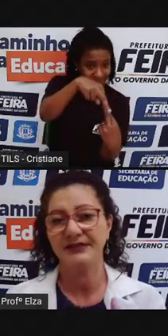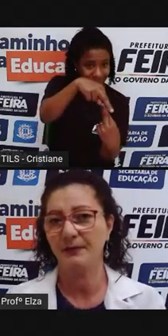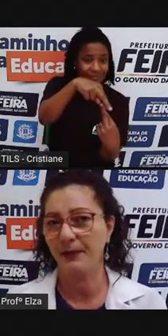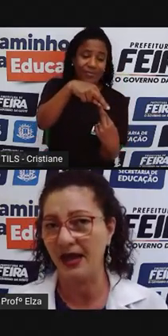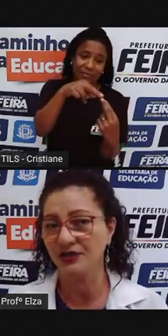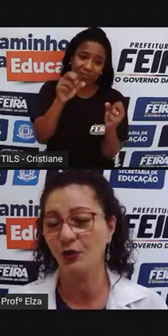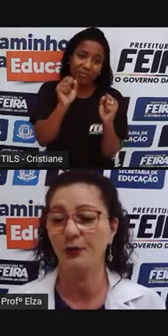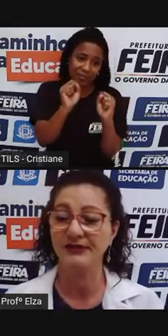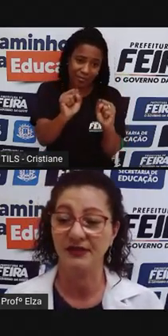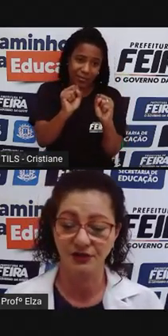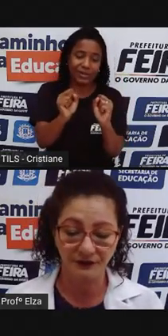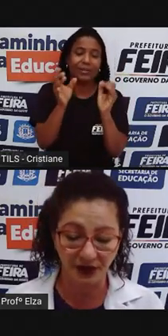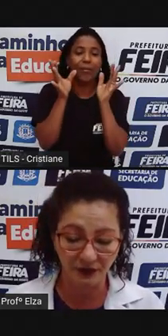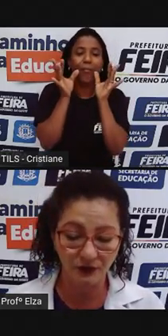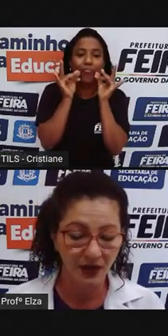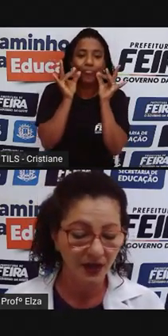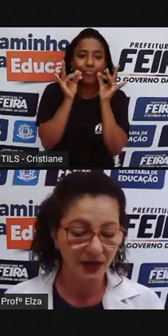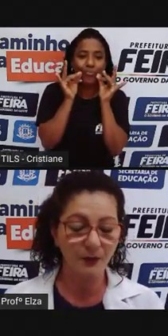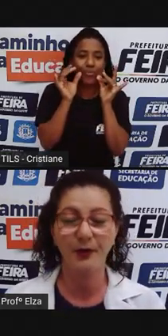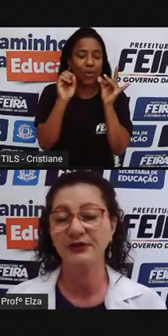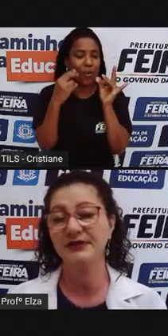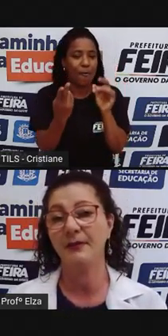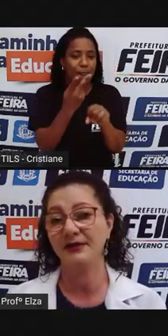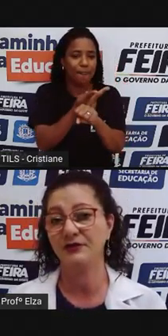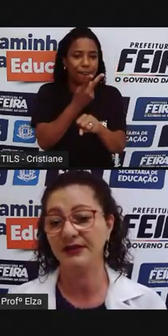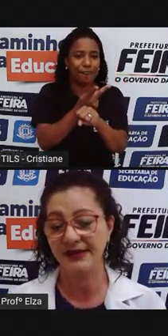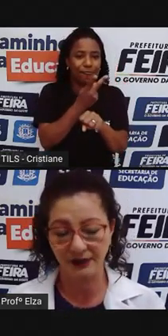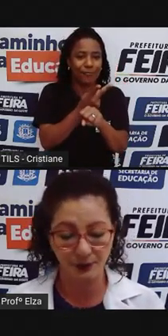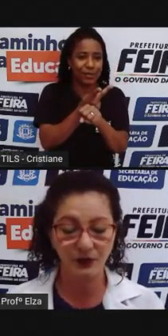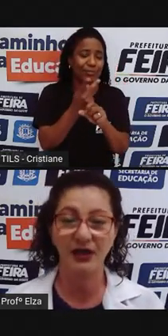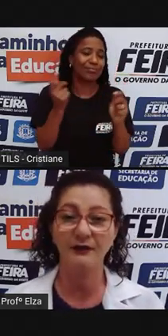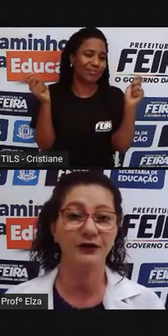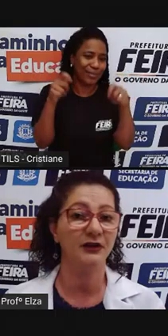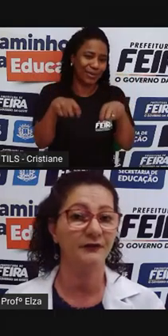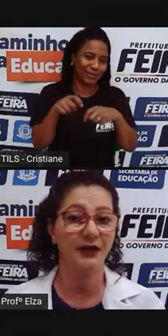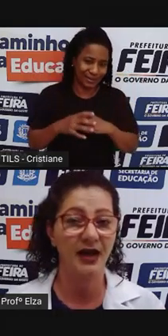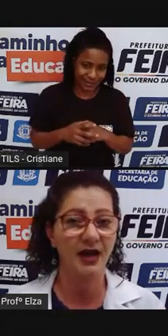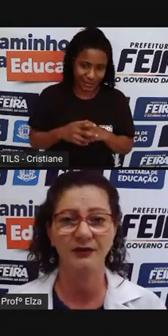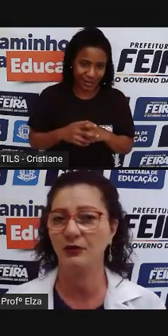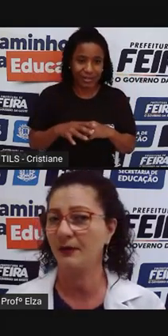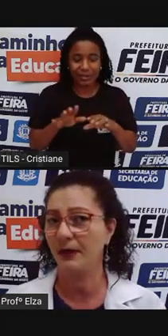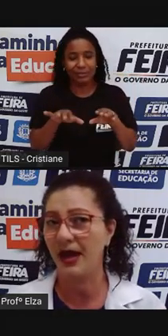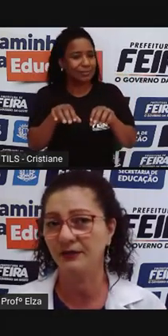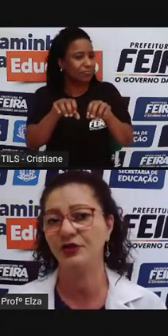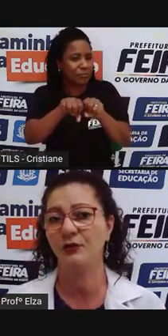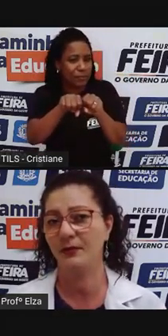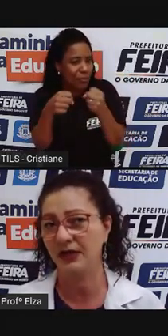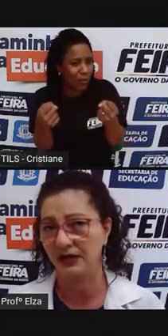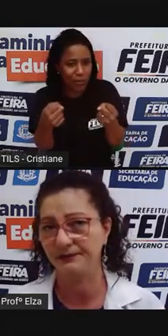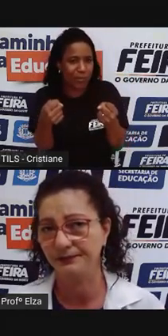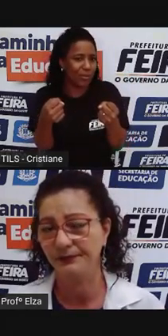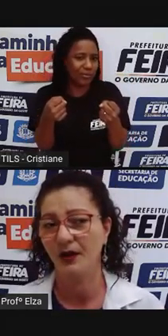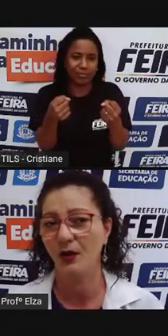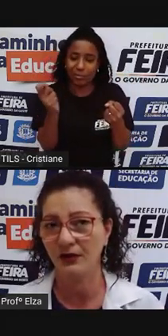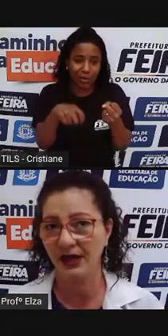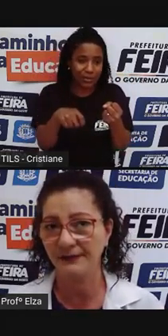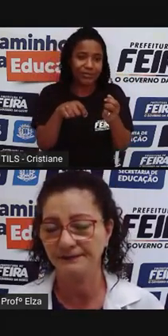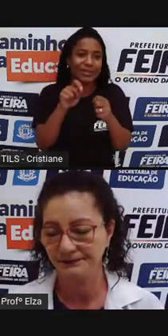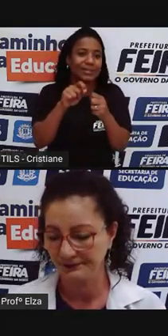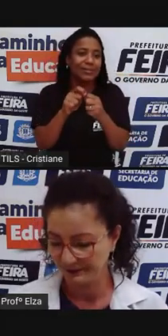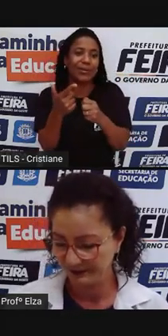pode ser plástico, pode ser de vidro, que não pode ser mais utilizado porque ele foi danificado ou quebrado de alguma maneira.